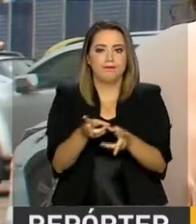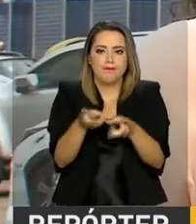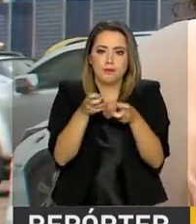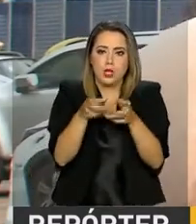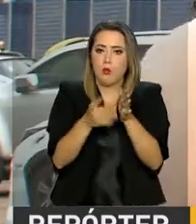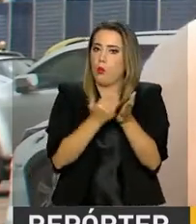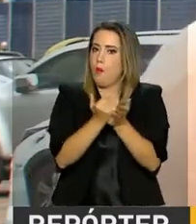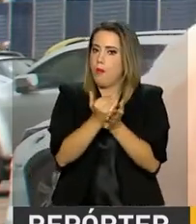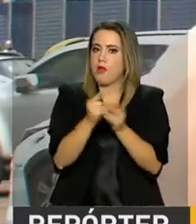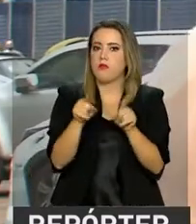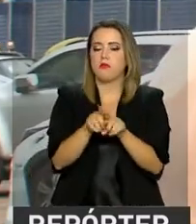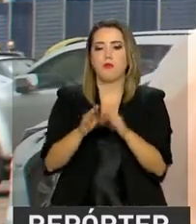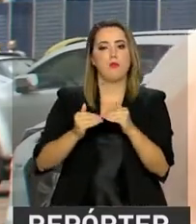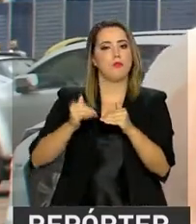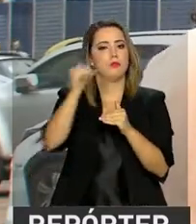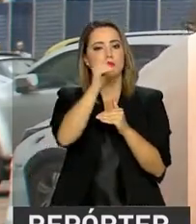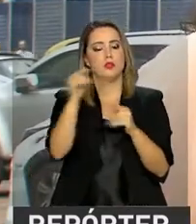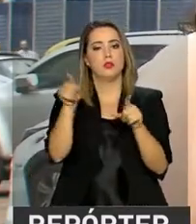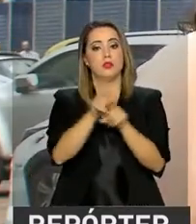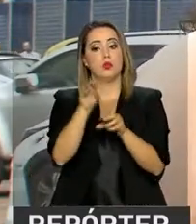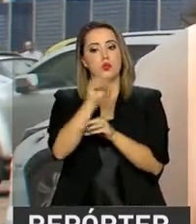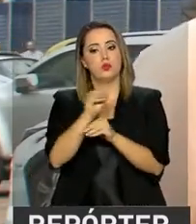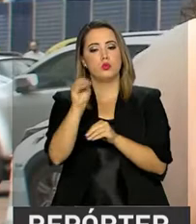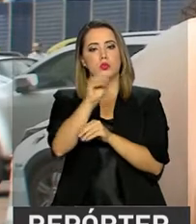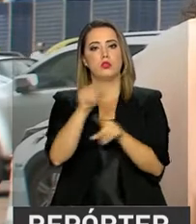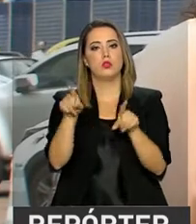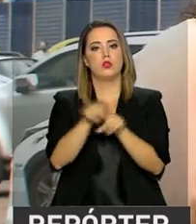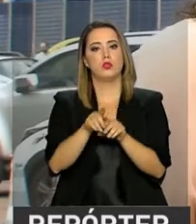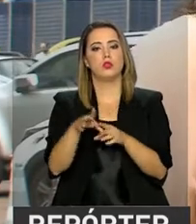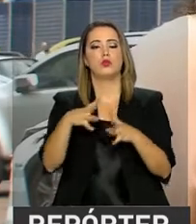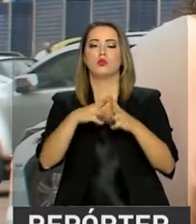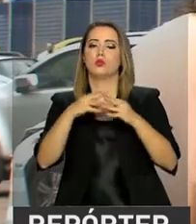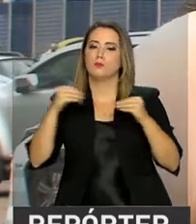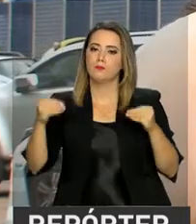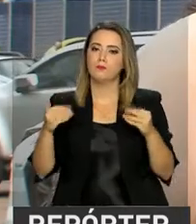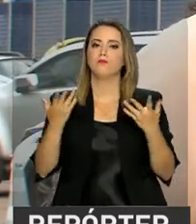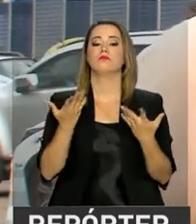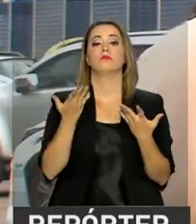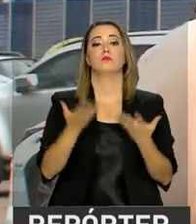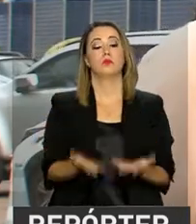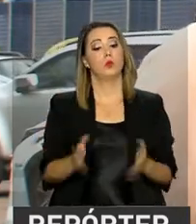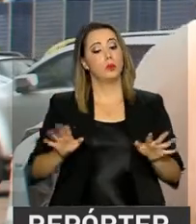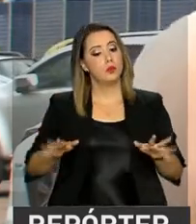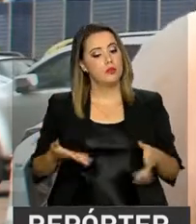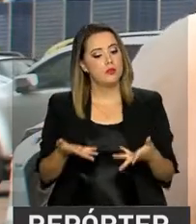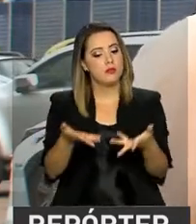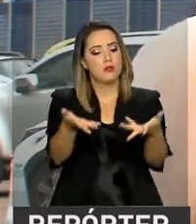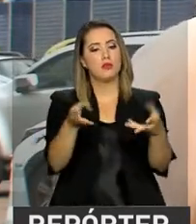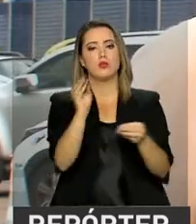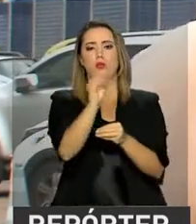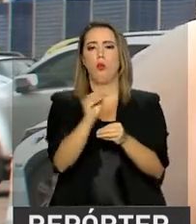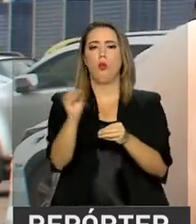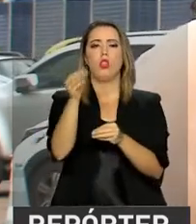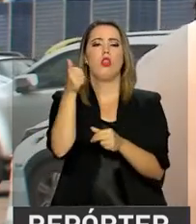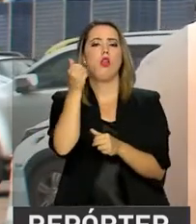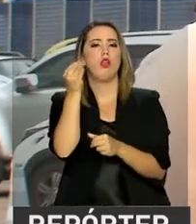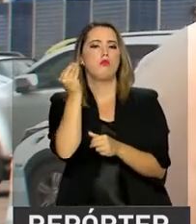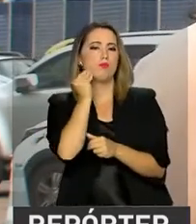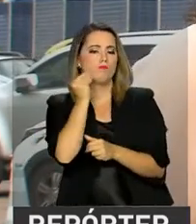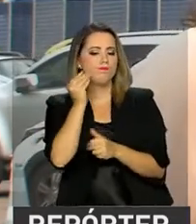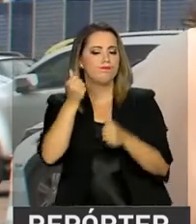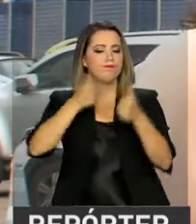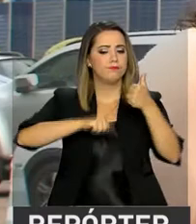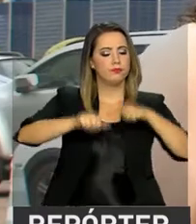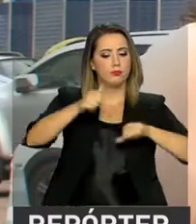início aumentando as chances de tratamento e de cura para incentivar a realização de exames que auxiliam nesse